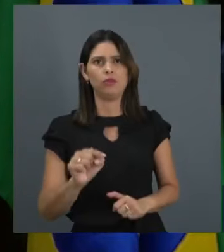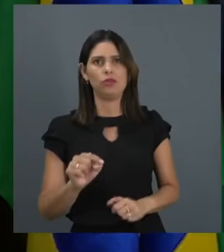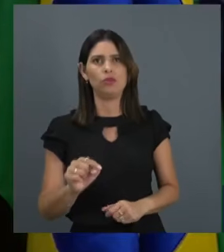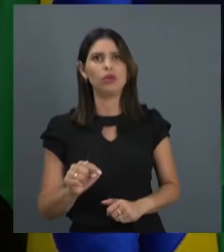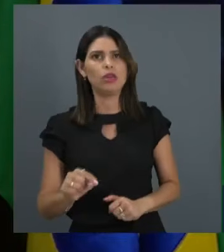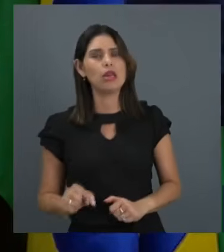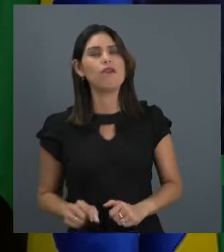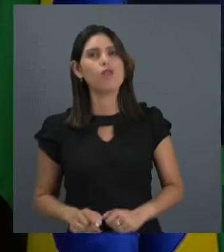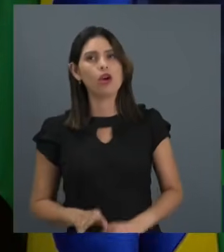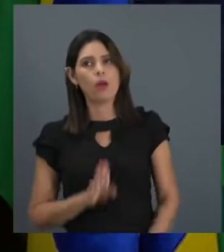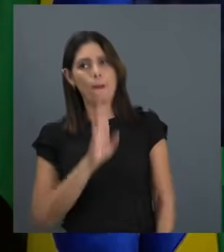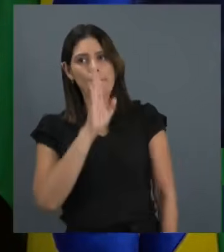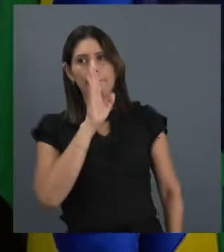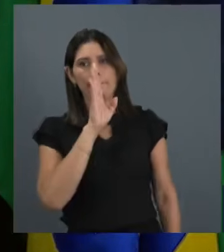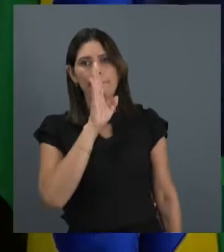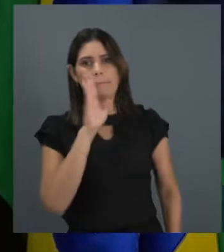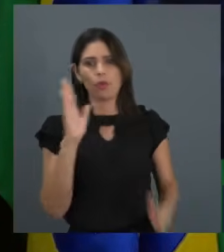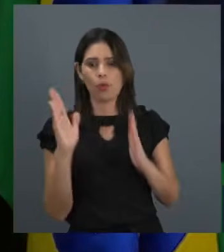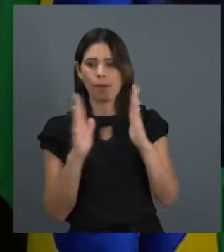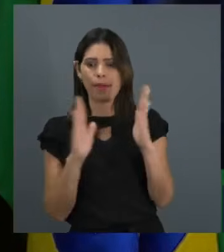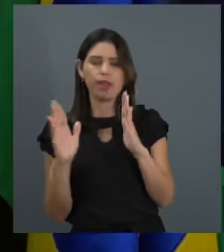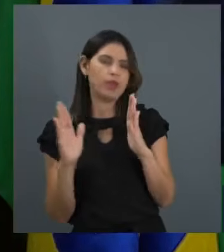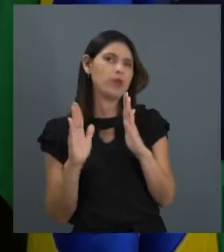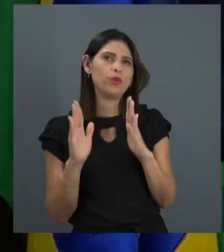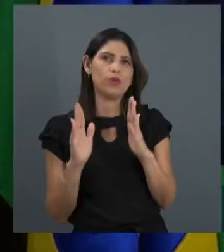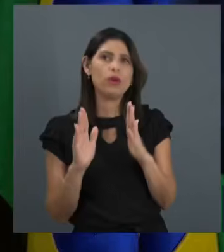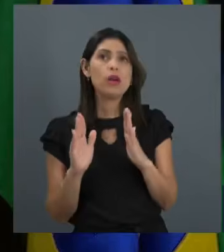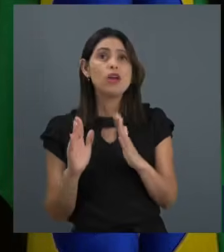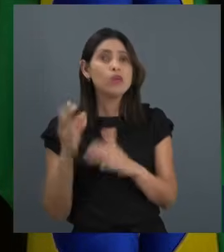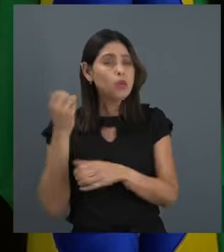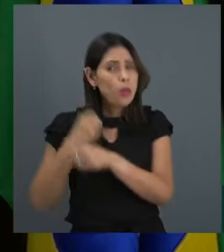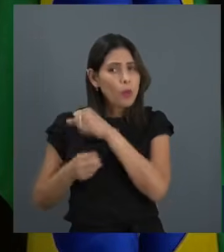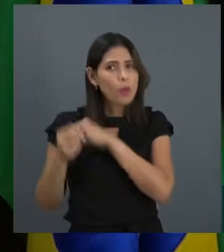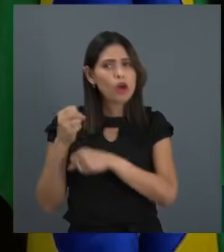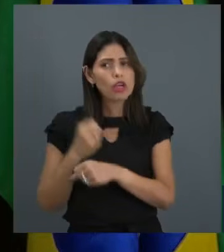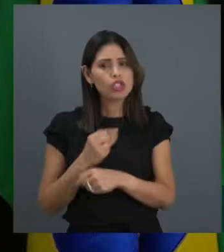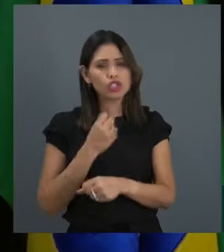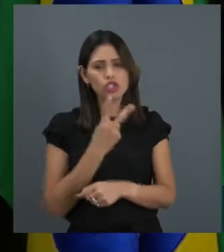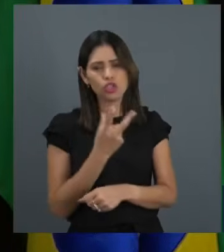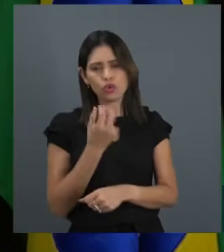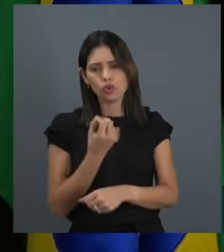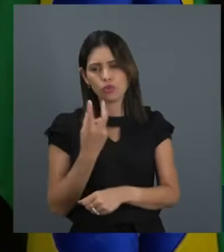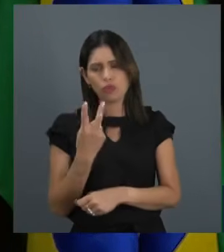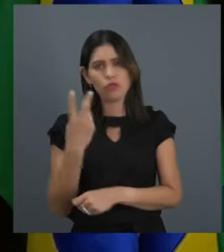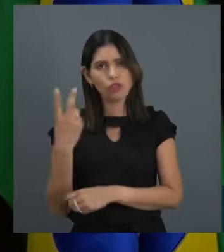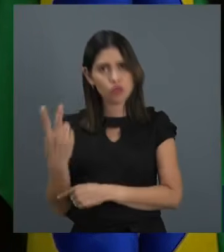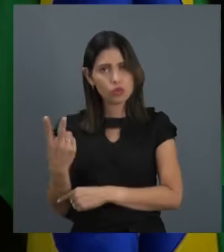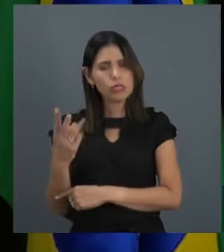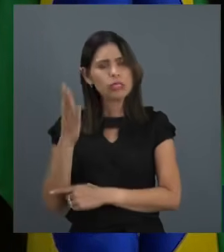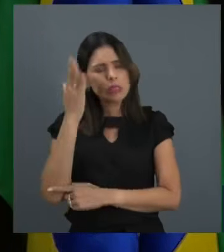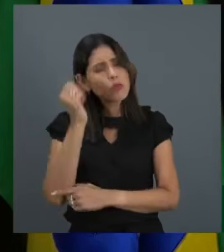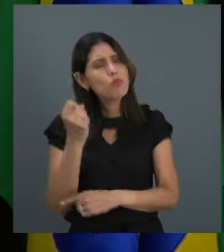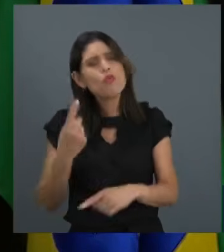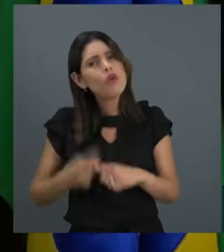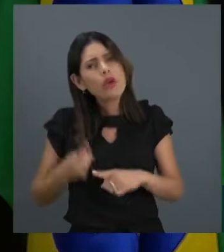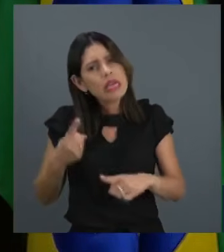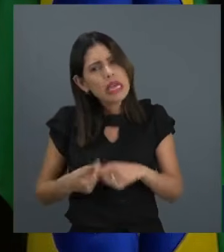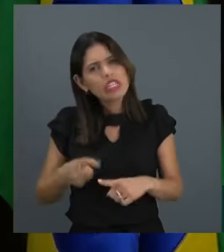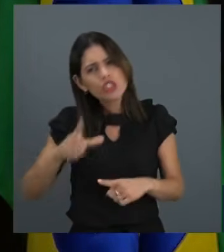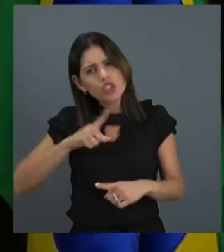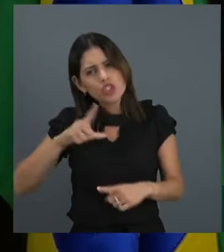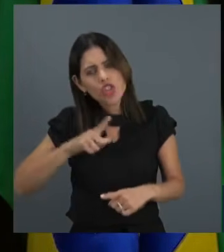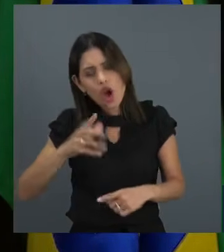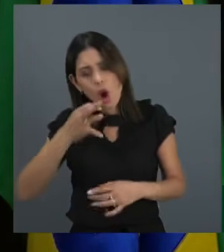foram calados na época da eleição de 2022. Sabe por quê? Porque tinha um posicionamento diferente do sistema,